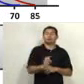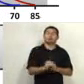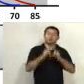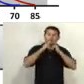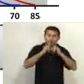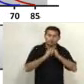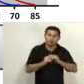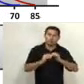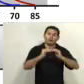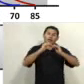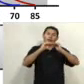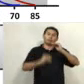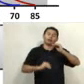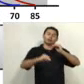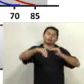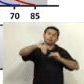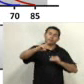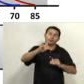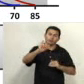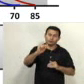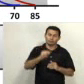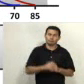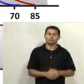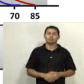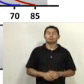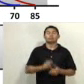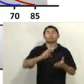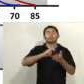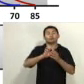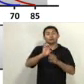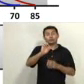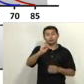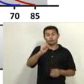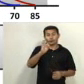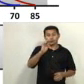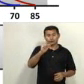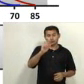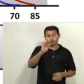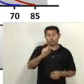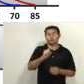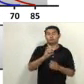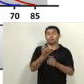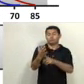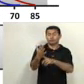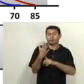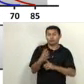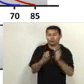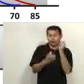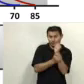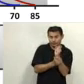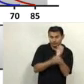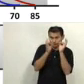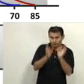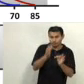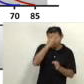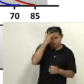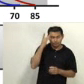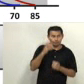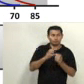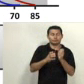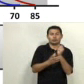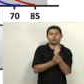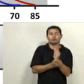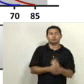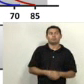meus dados estão abaixo da média. Isso que a estatística me garante, tá, pessoal? Isso que a estatística